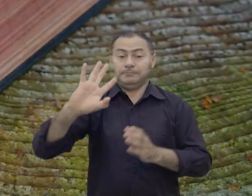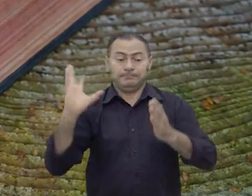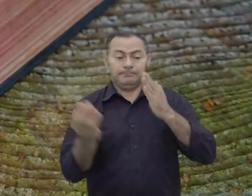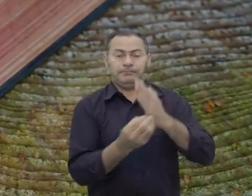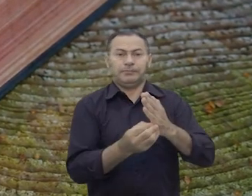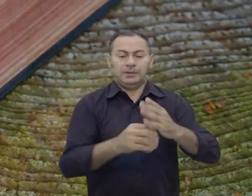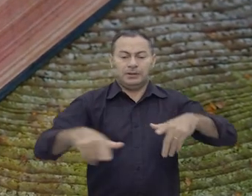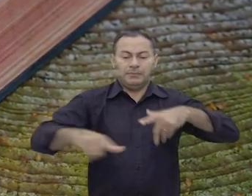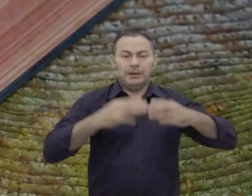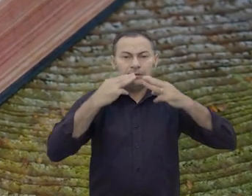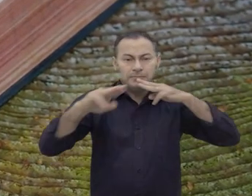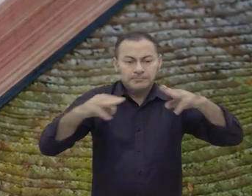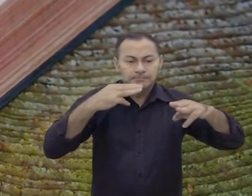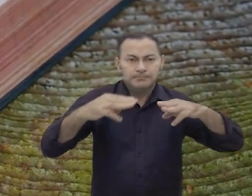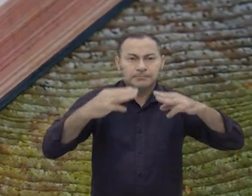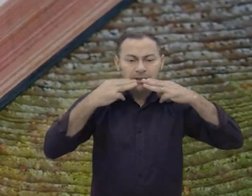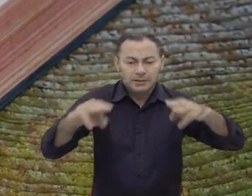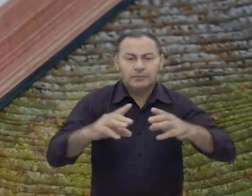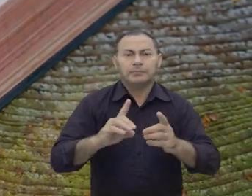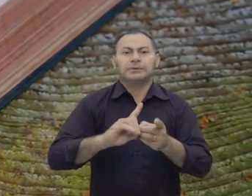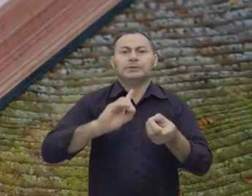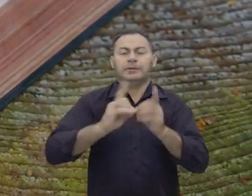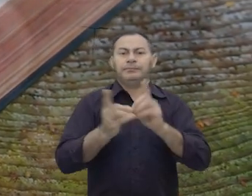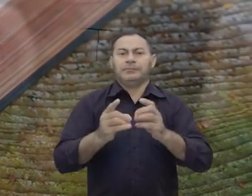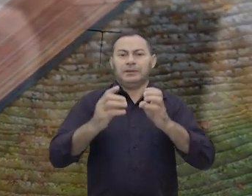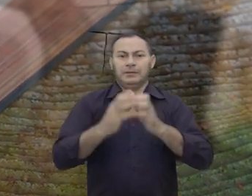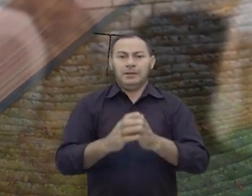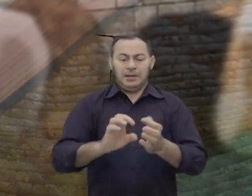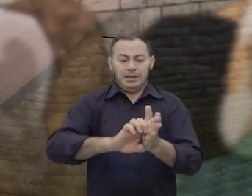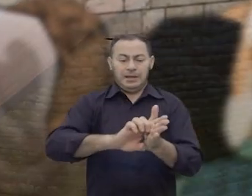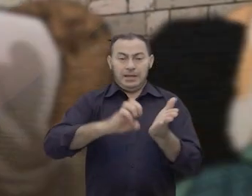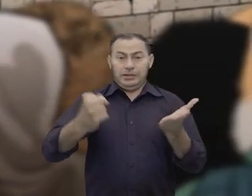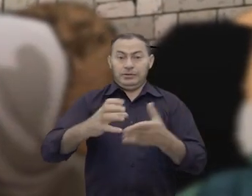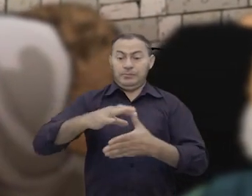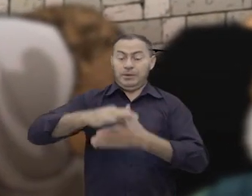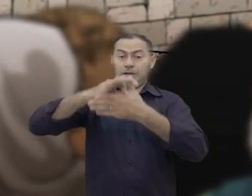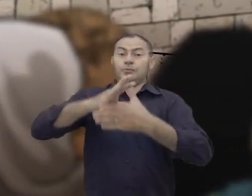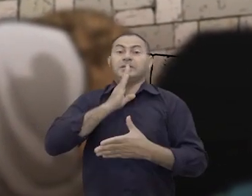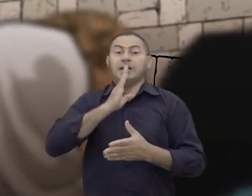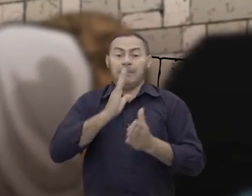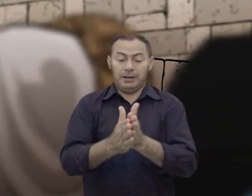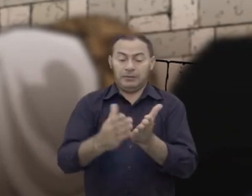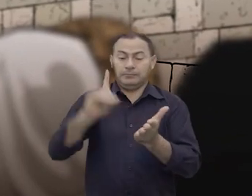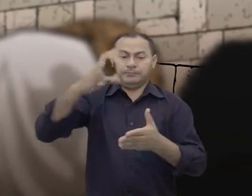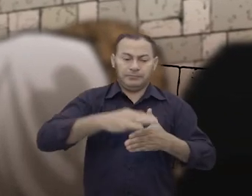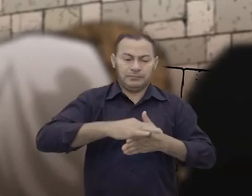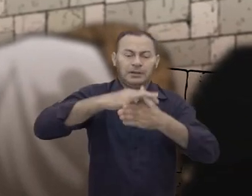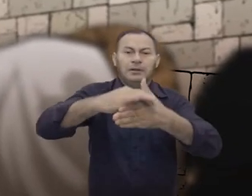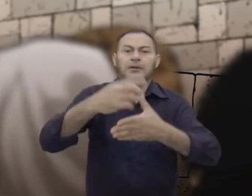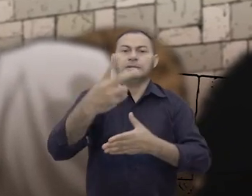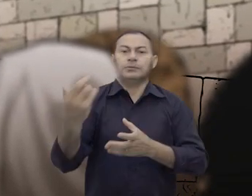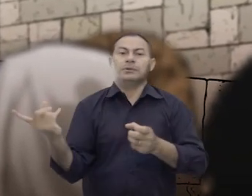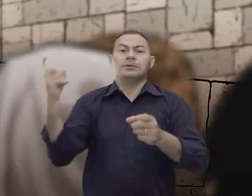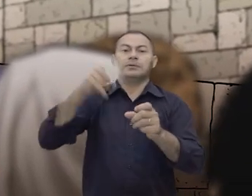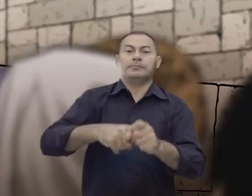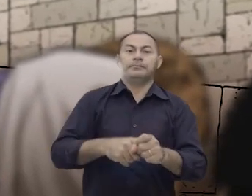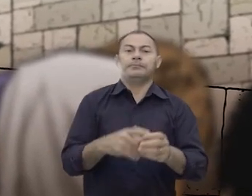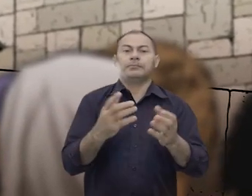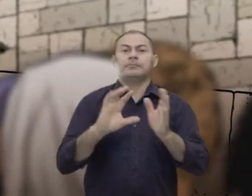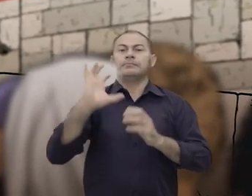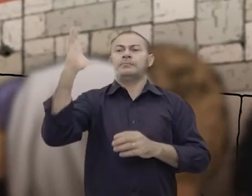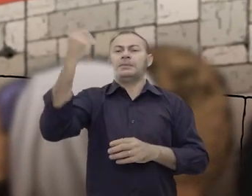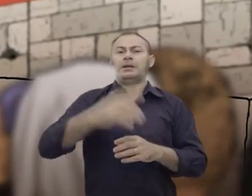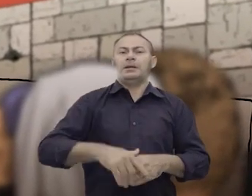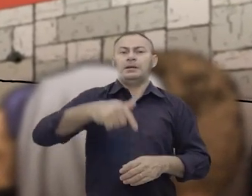quis implementar um ministério dinâmico naquele tempo e por isso Esdras, que era um grande mestre das Escrituras, liderou o segundo